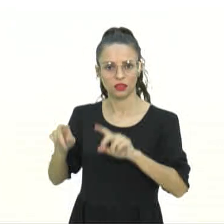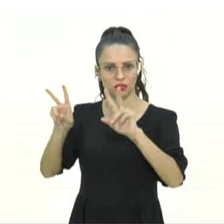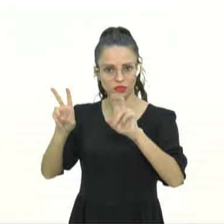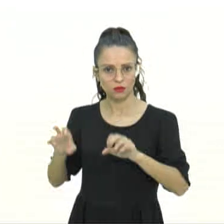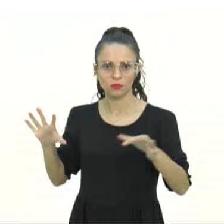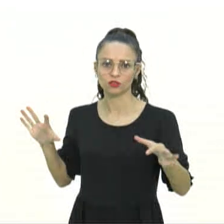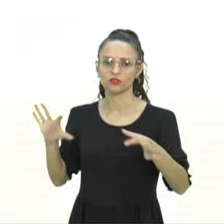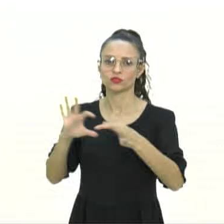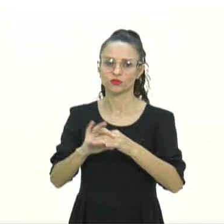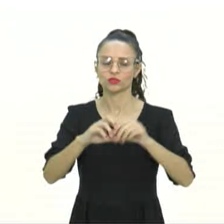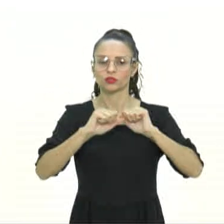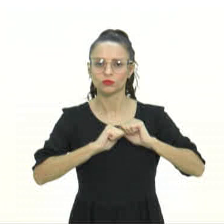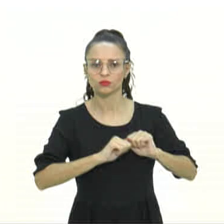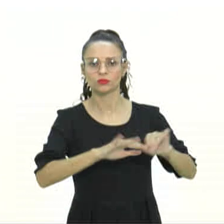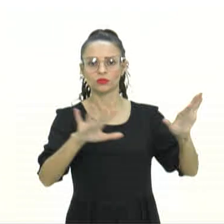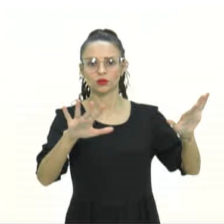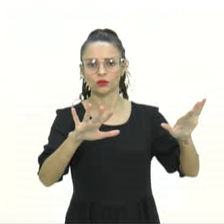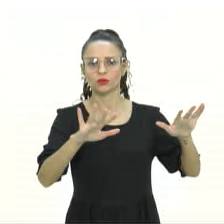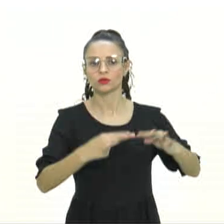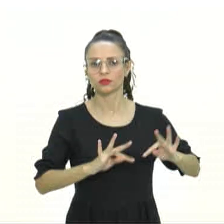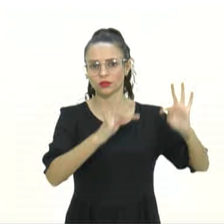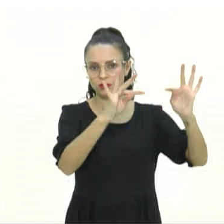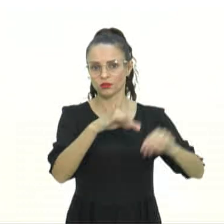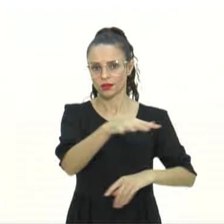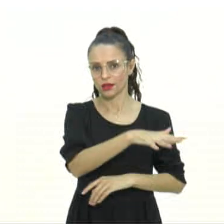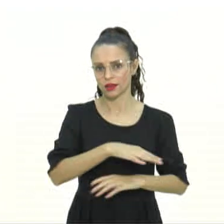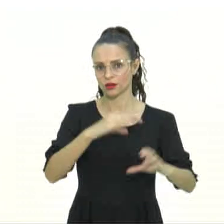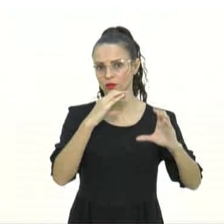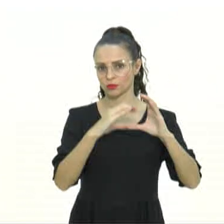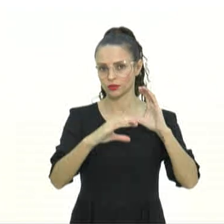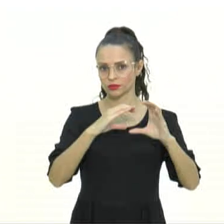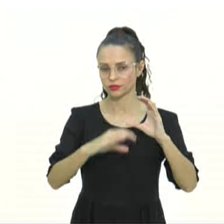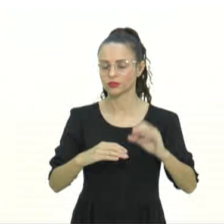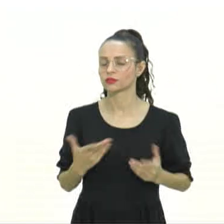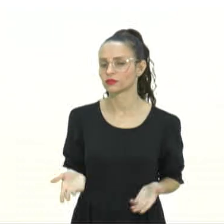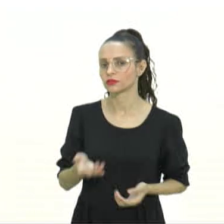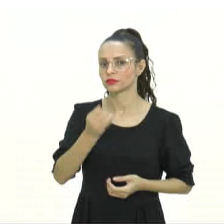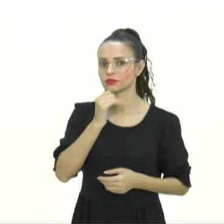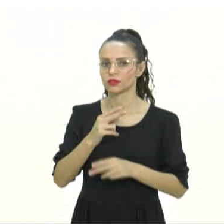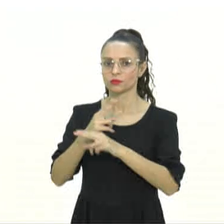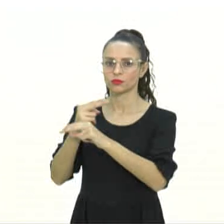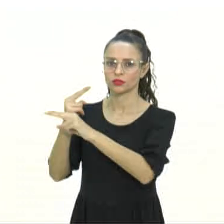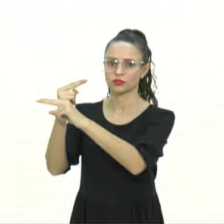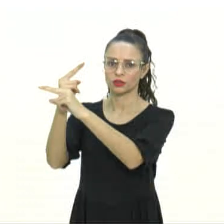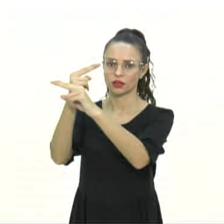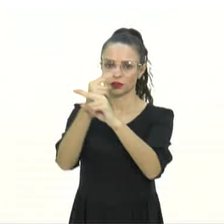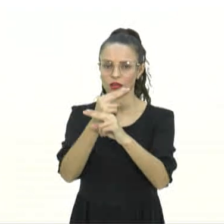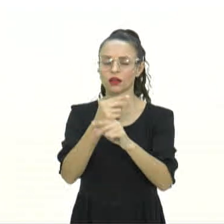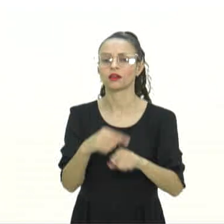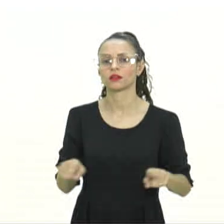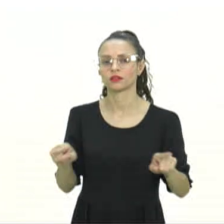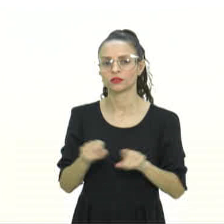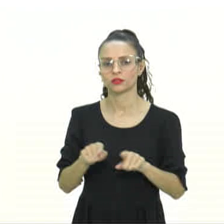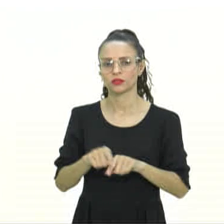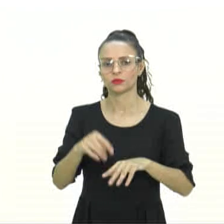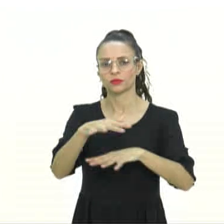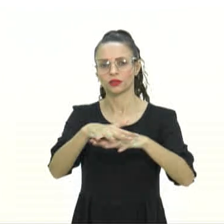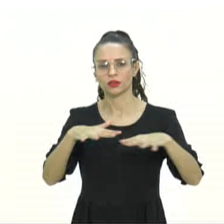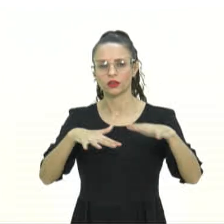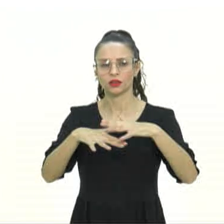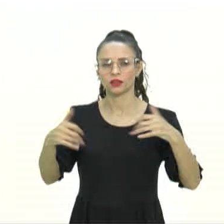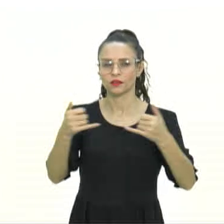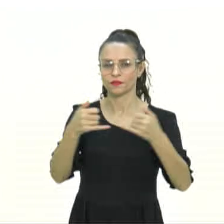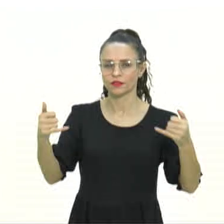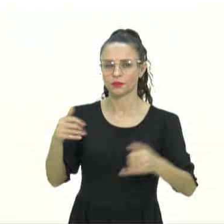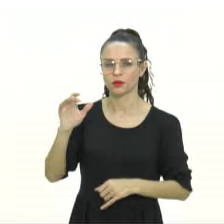à difusão de novas tecnologias na área da comunicação, como satélites artificiais, redes de fibra